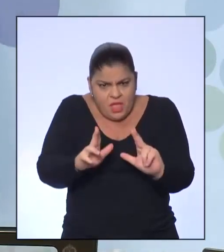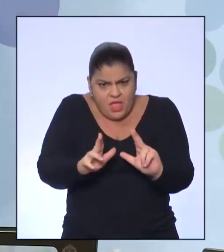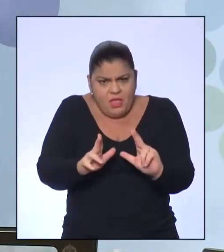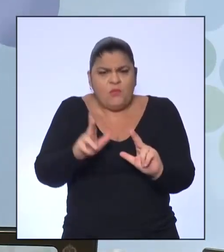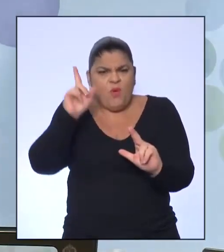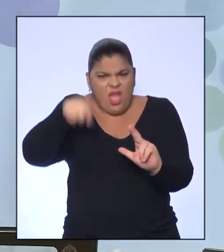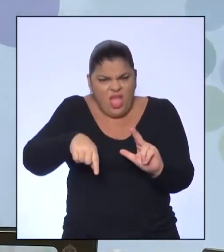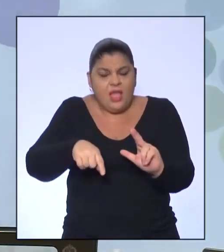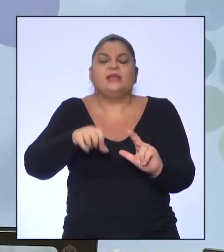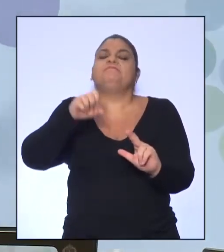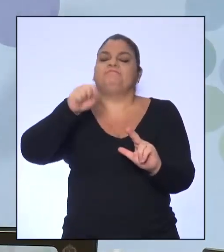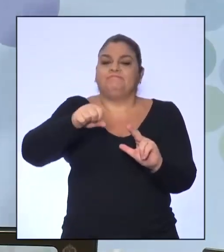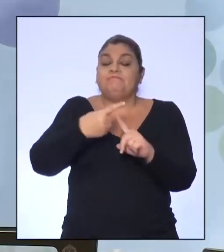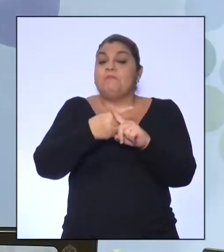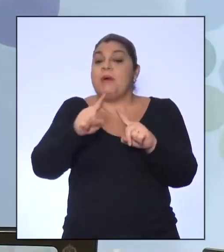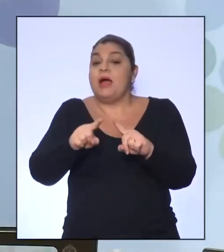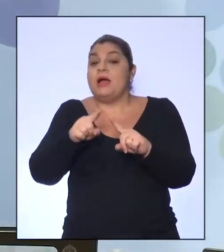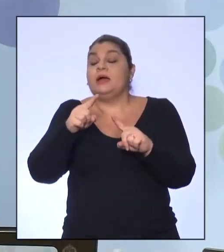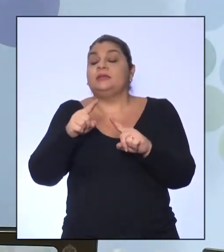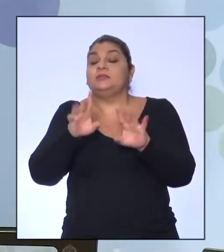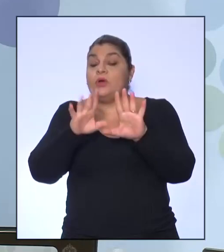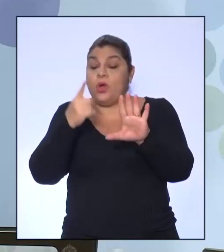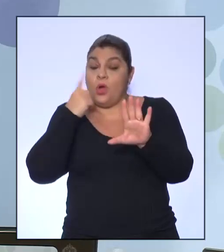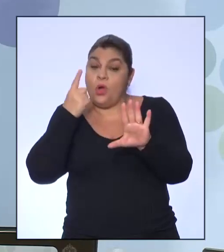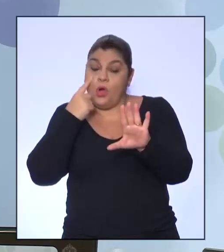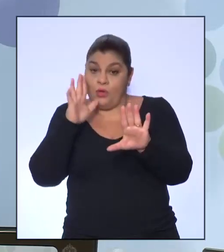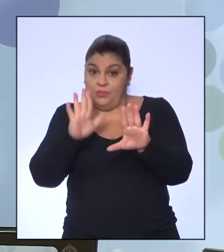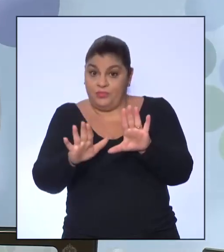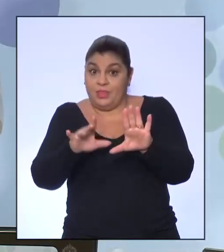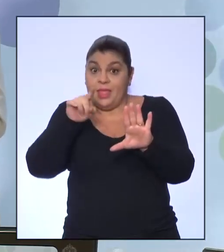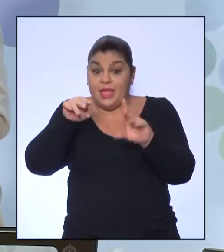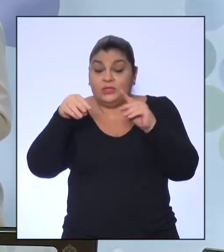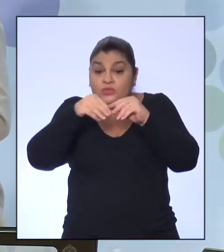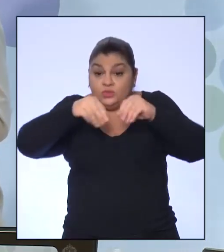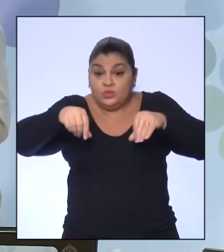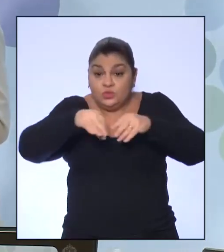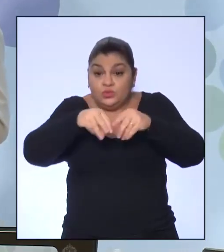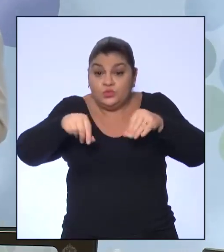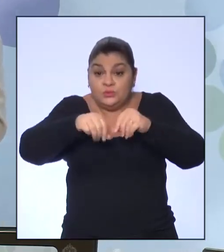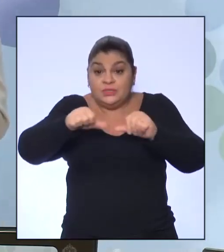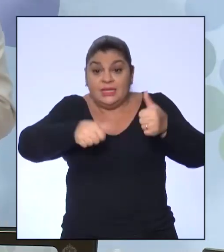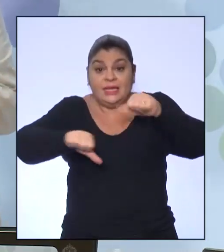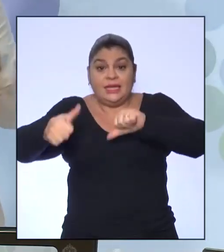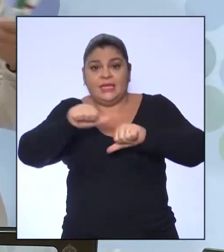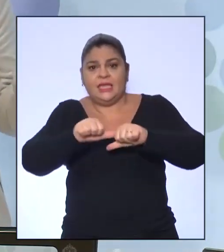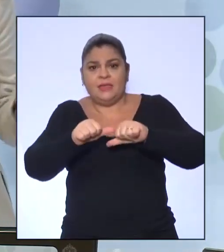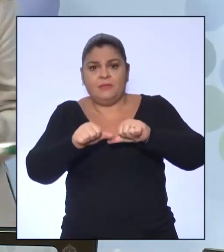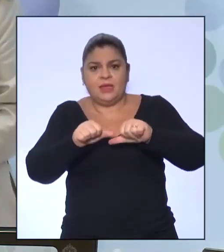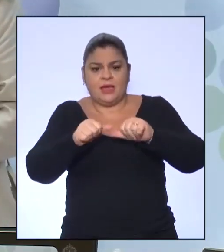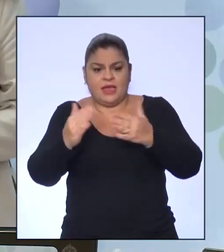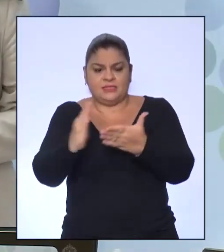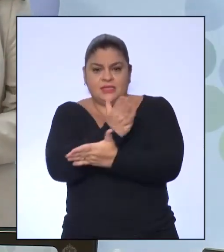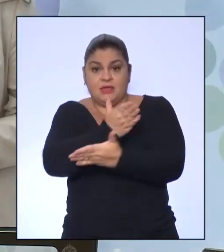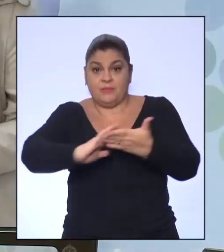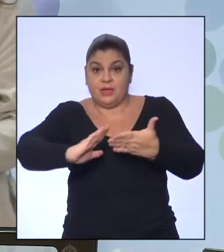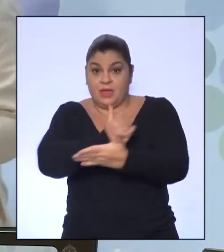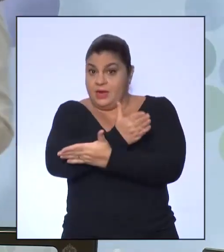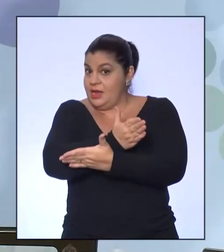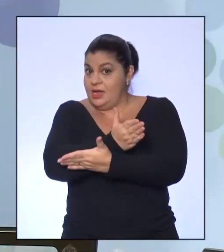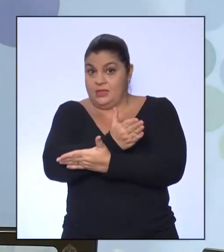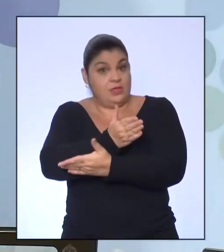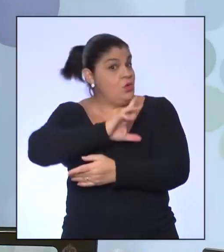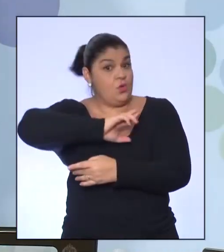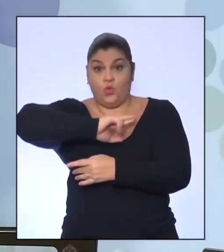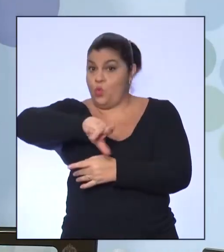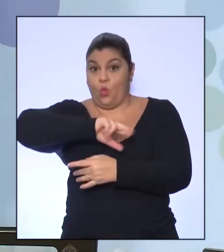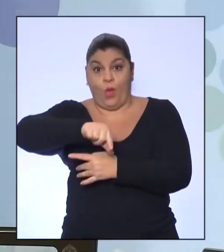é retirado do mar. Mas olha só, essas substâncias químicas isoladas não formariam o